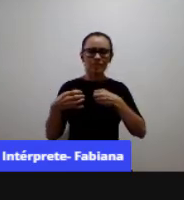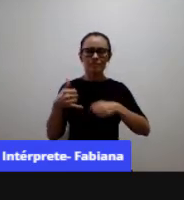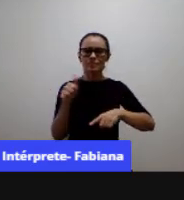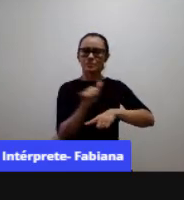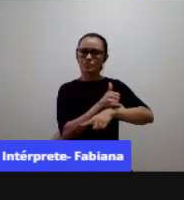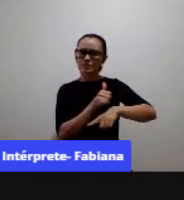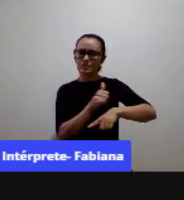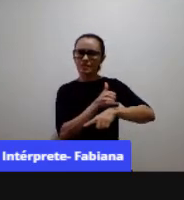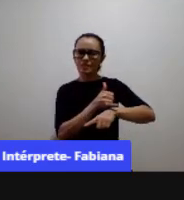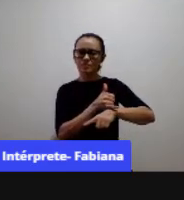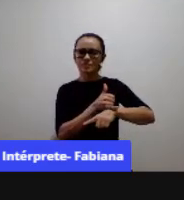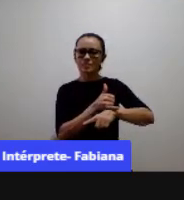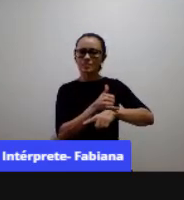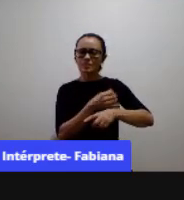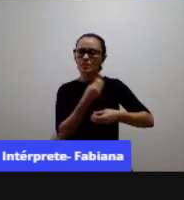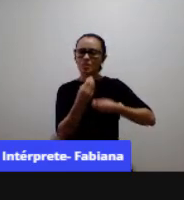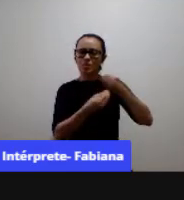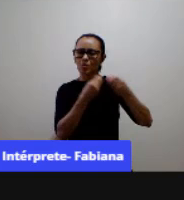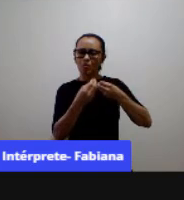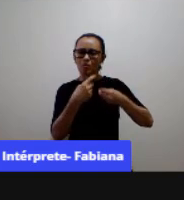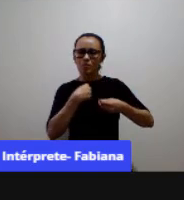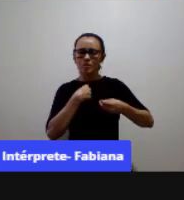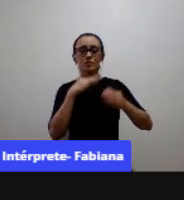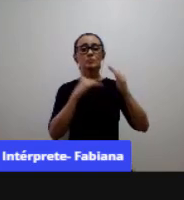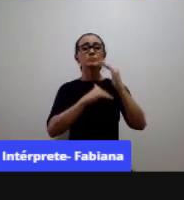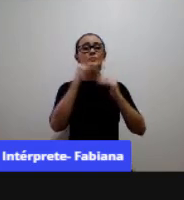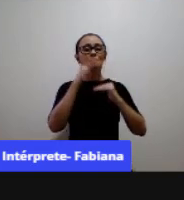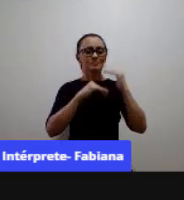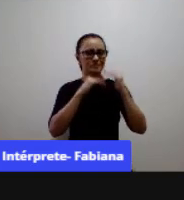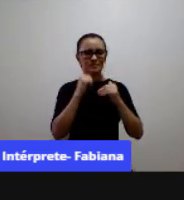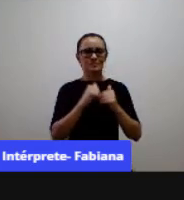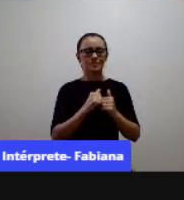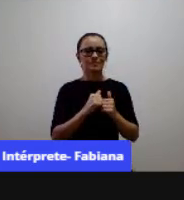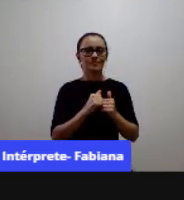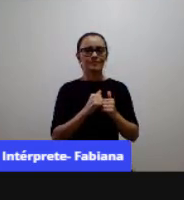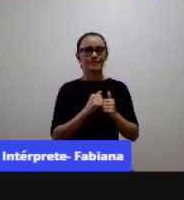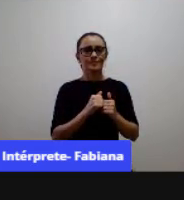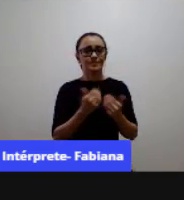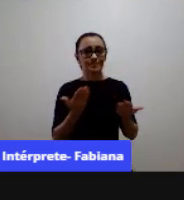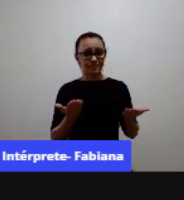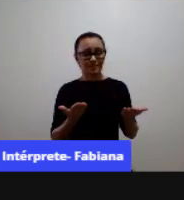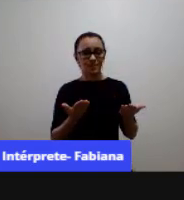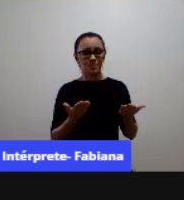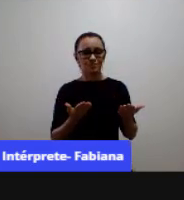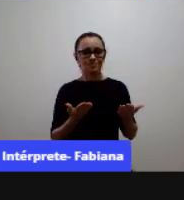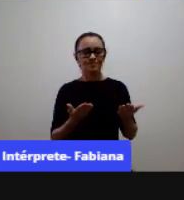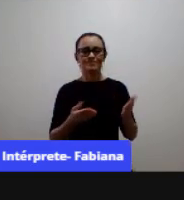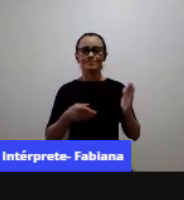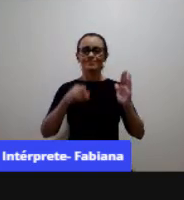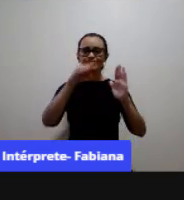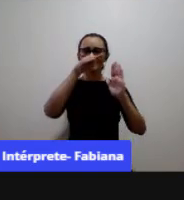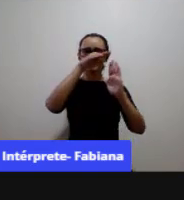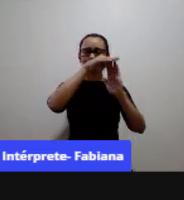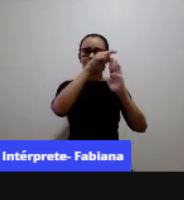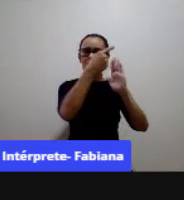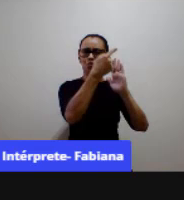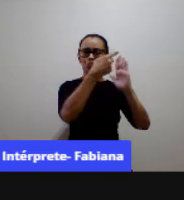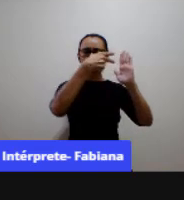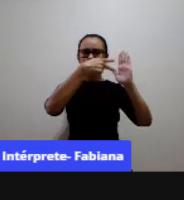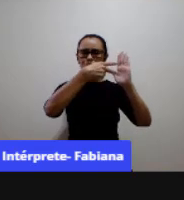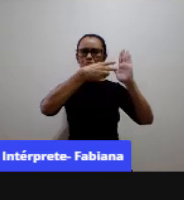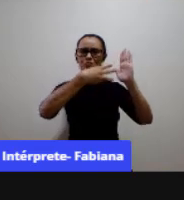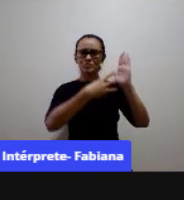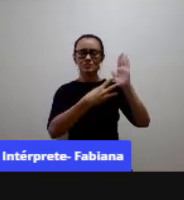novo direcionamento. Então, não se desvincula os níveis da confecção do